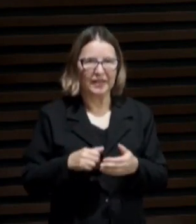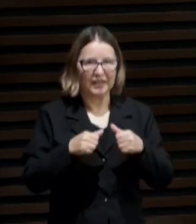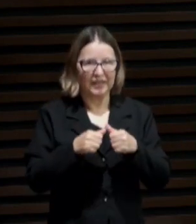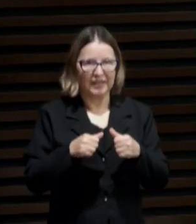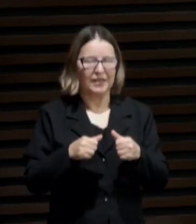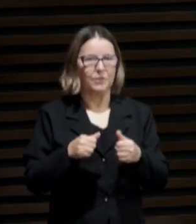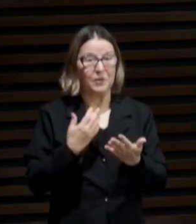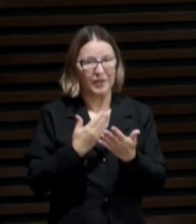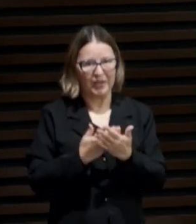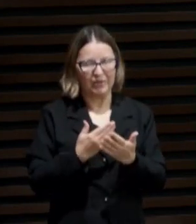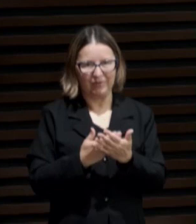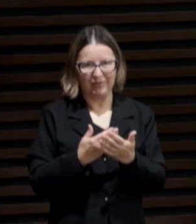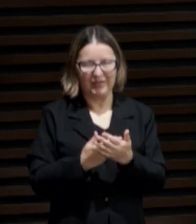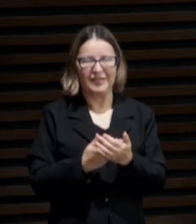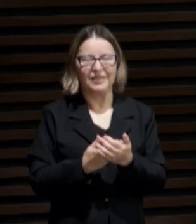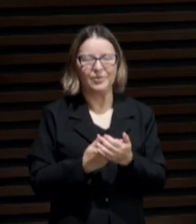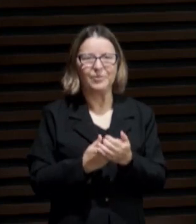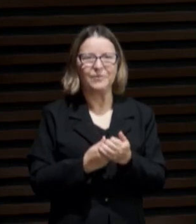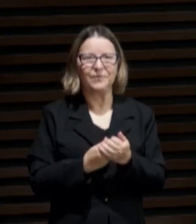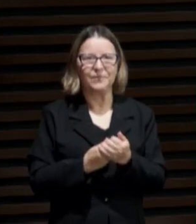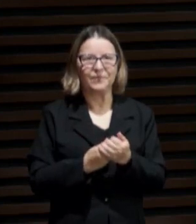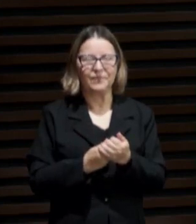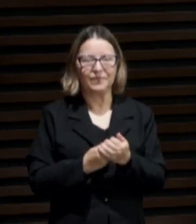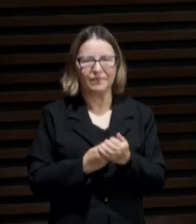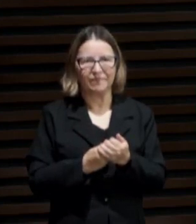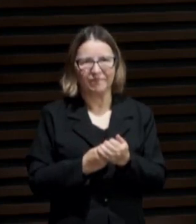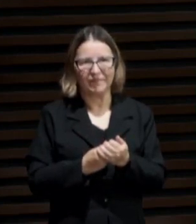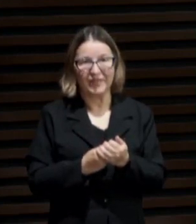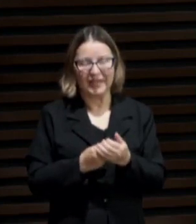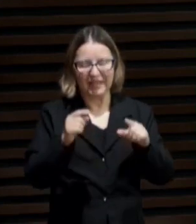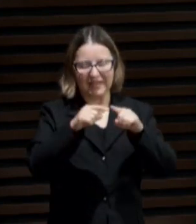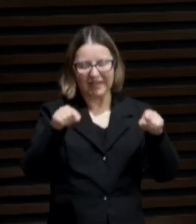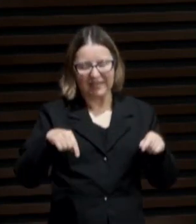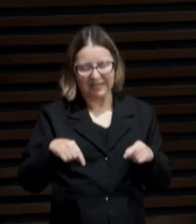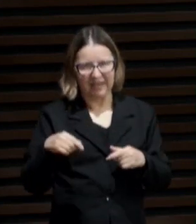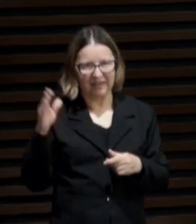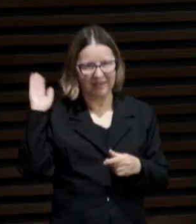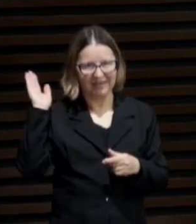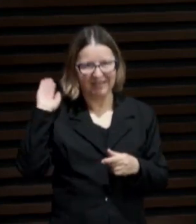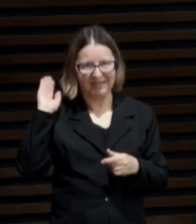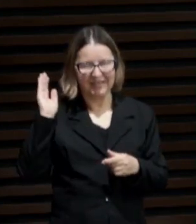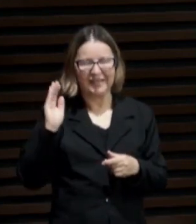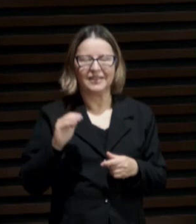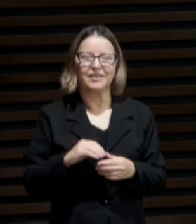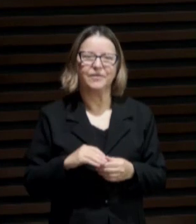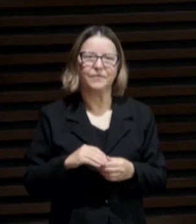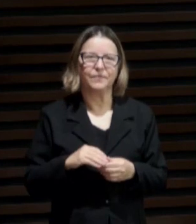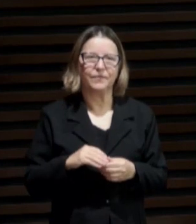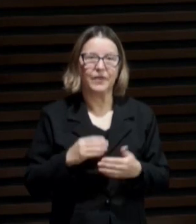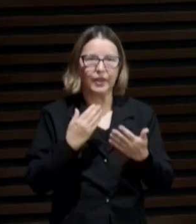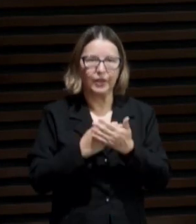simultaneamente os filhos lá atrás, na sala Monte Hermon. Nós estamos tratando com um